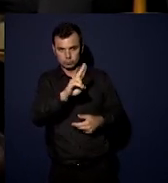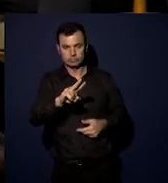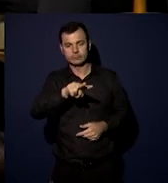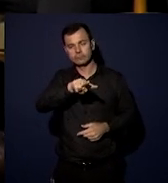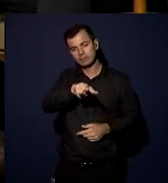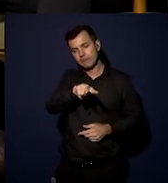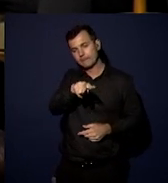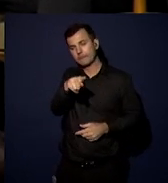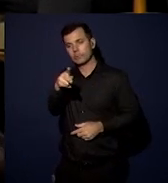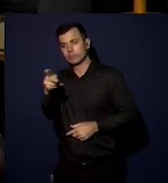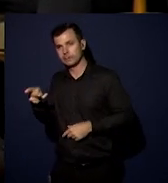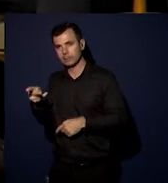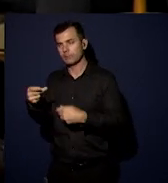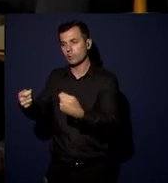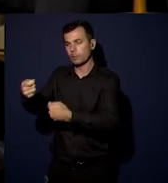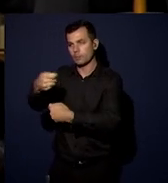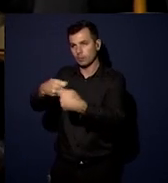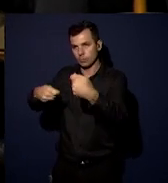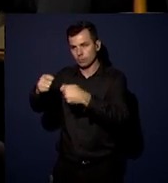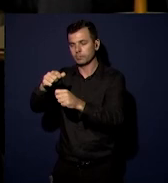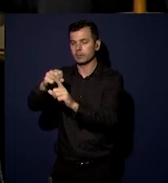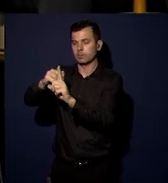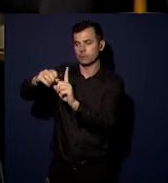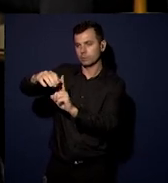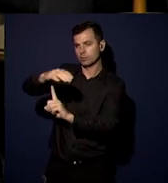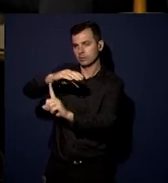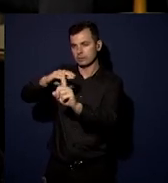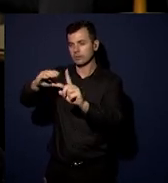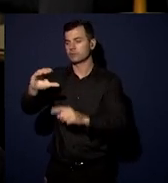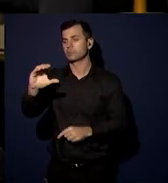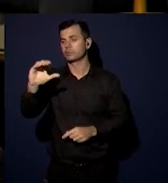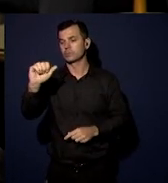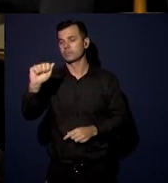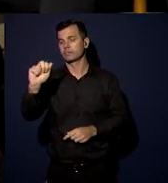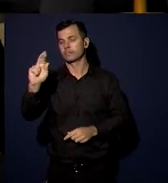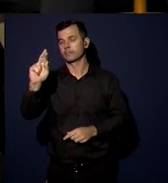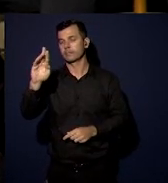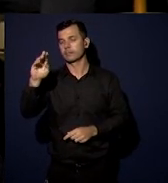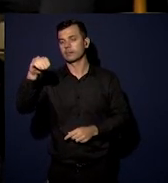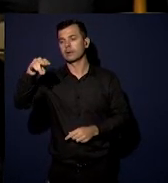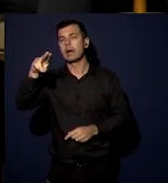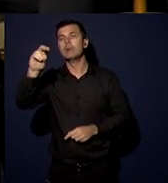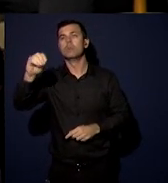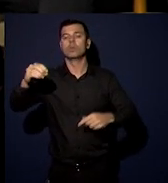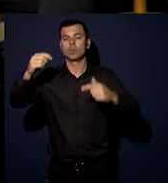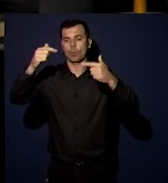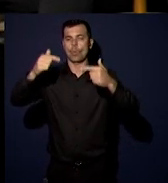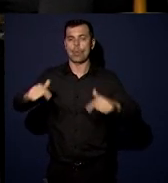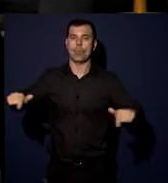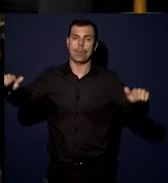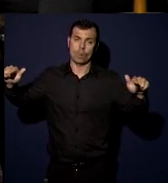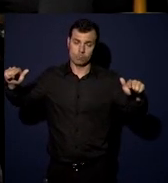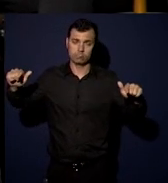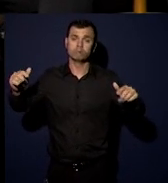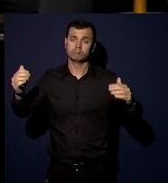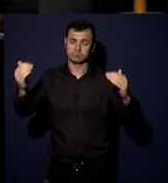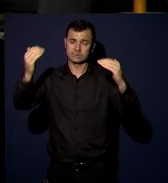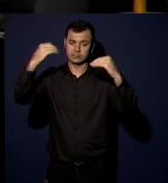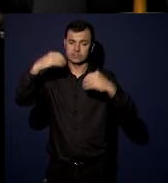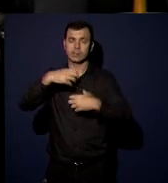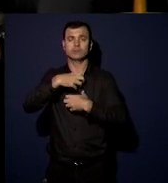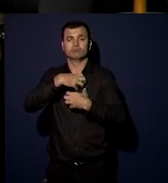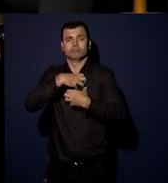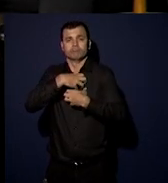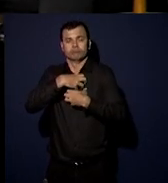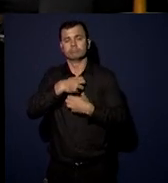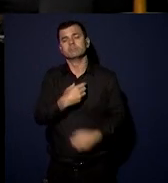e para uma sociedade de carbono neutra Então eu acho que tá no nosso íntimo como tá no nosso íntimo de cada um